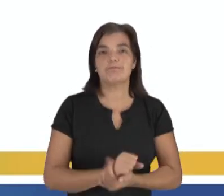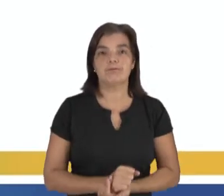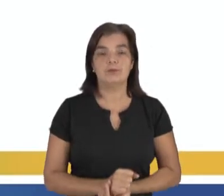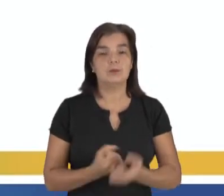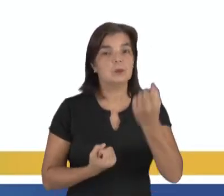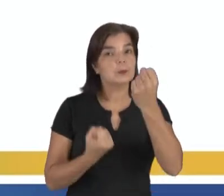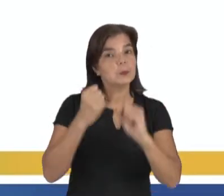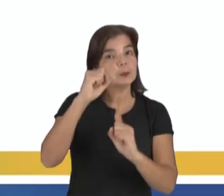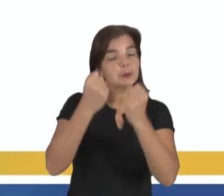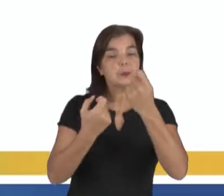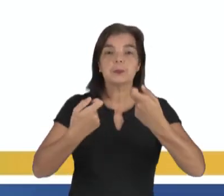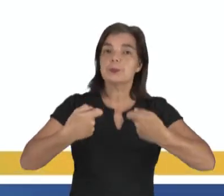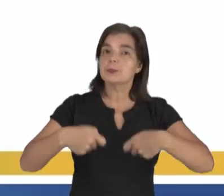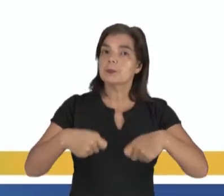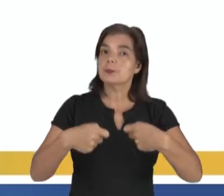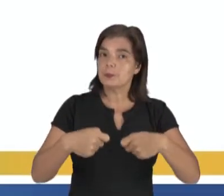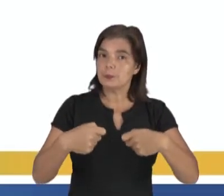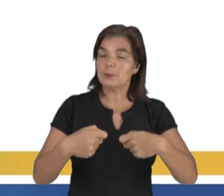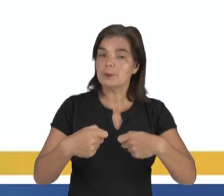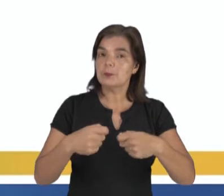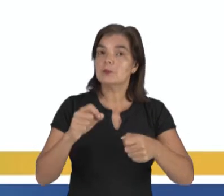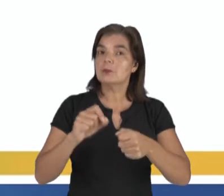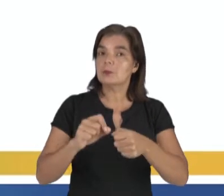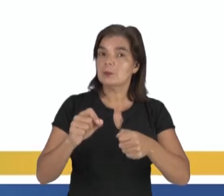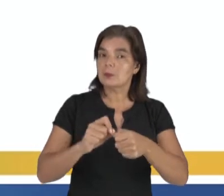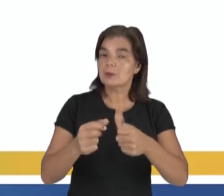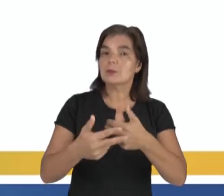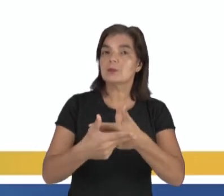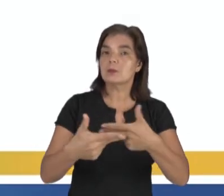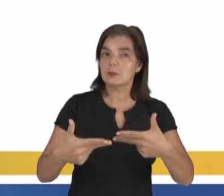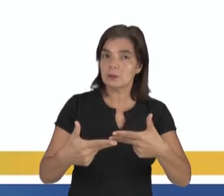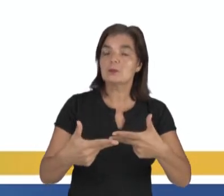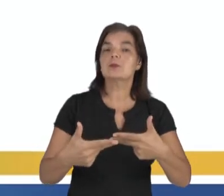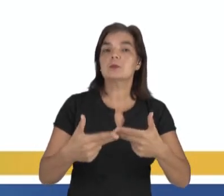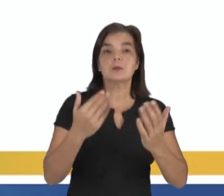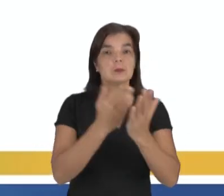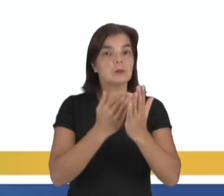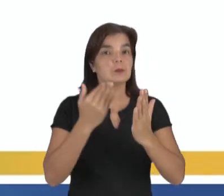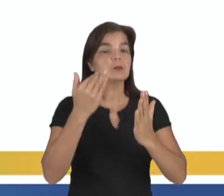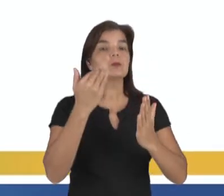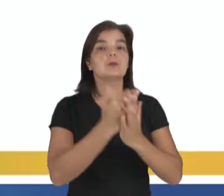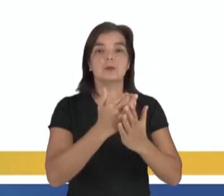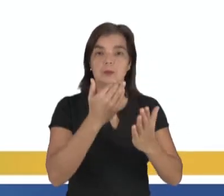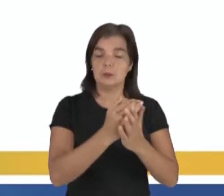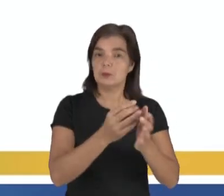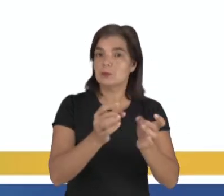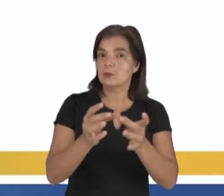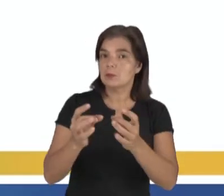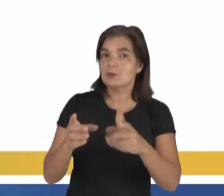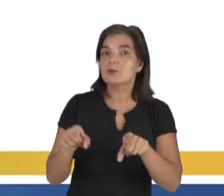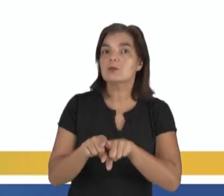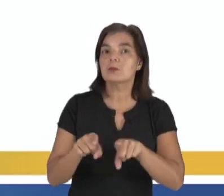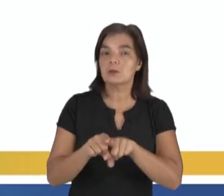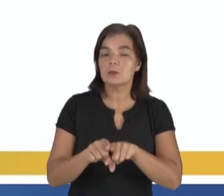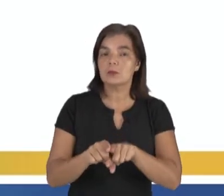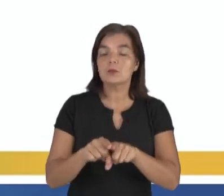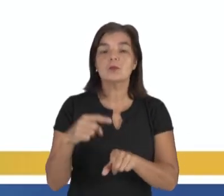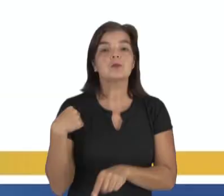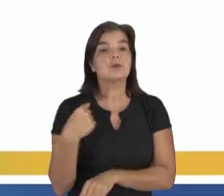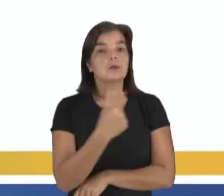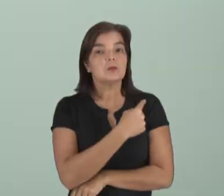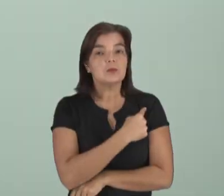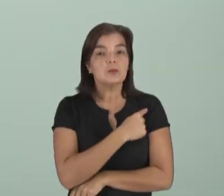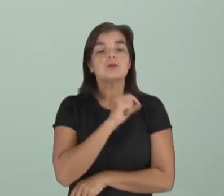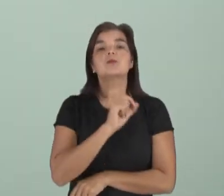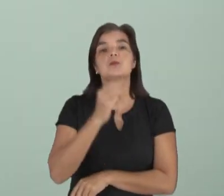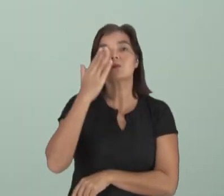as indústrias elas precisam produzir, aumentar a sua produção, nós